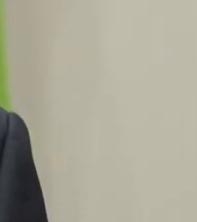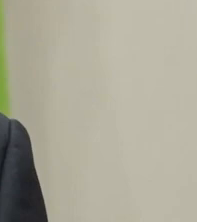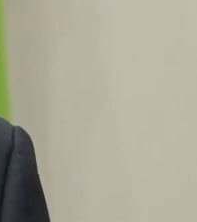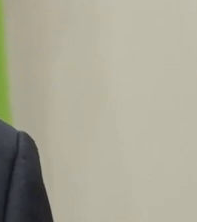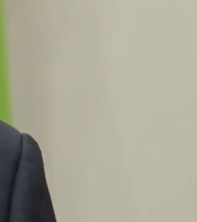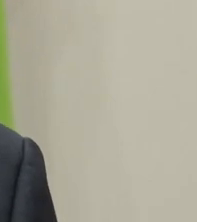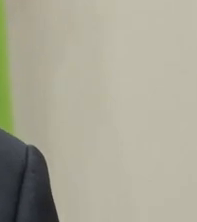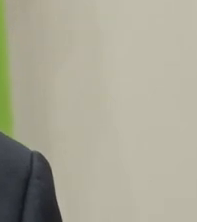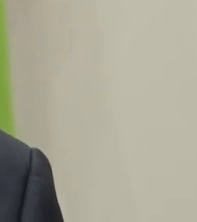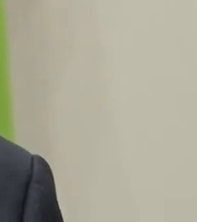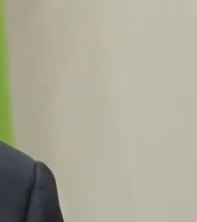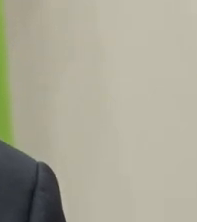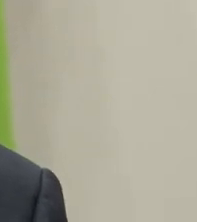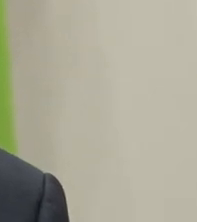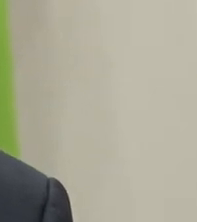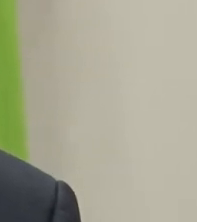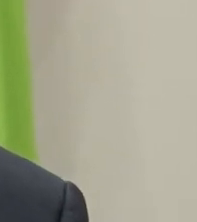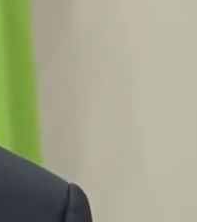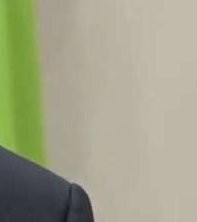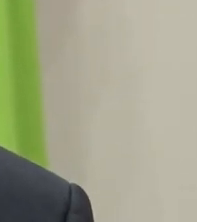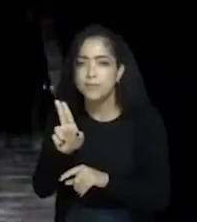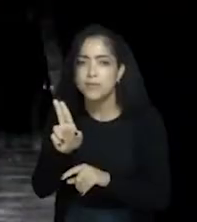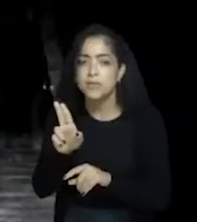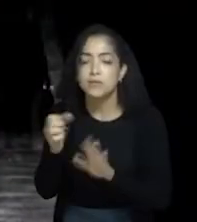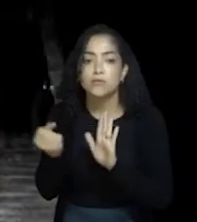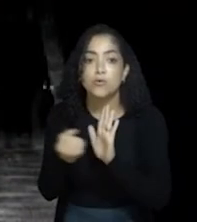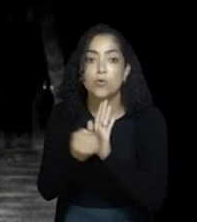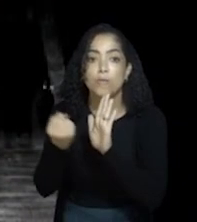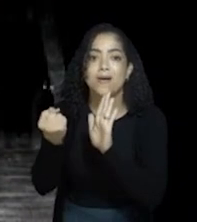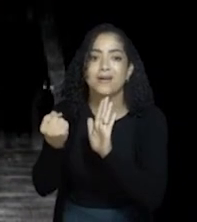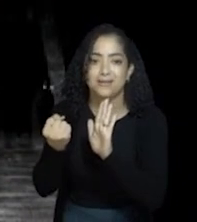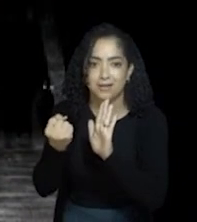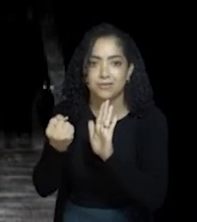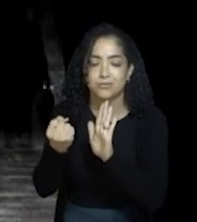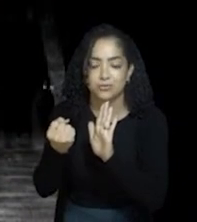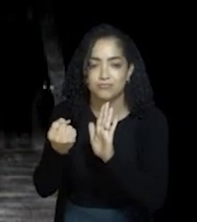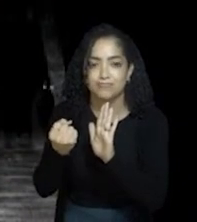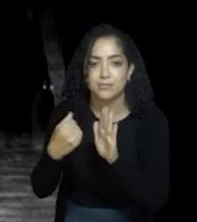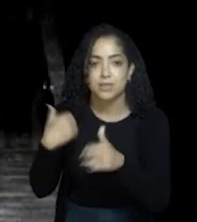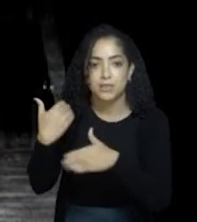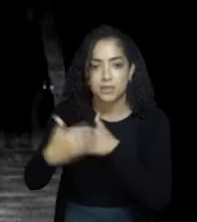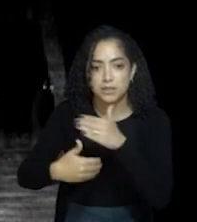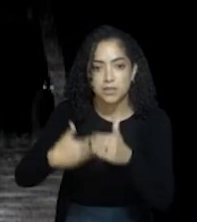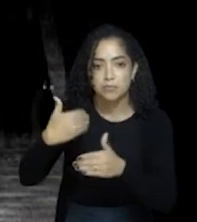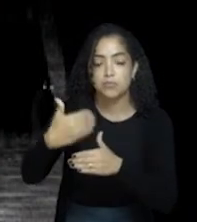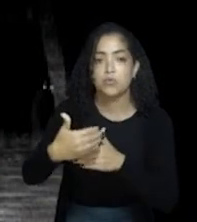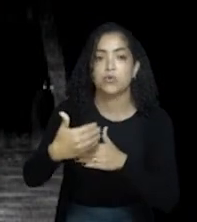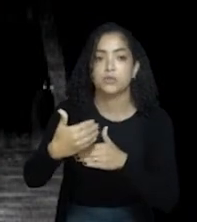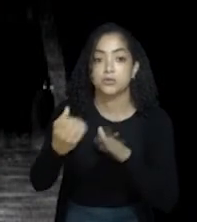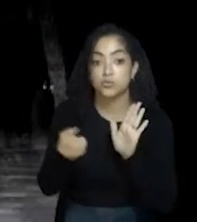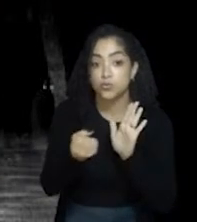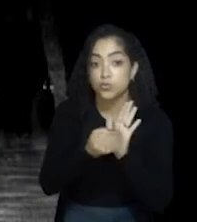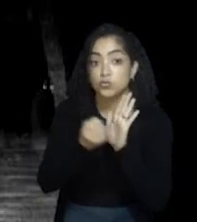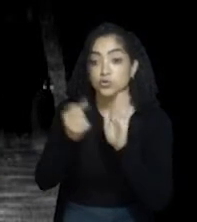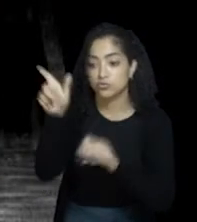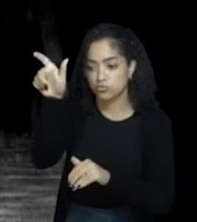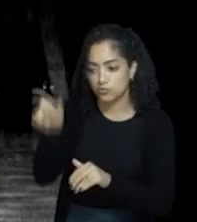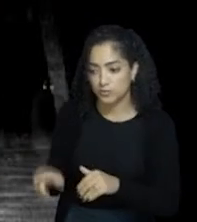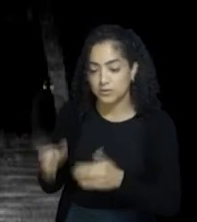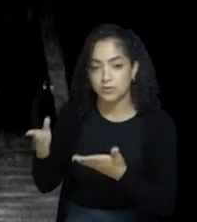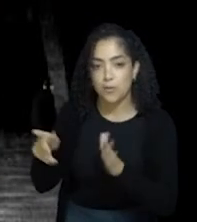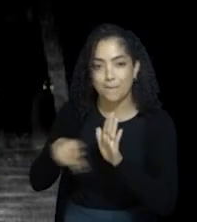anos da grande enchente na região de Blumenau que um ano depois foi atingida novamente por mais uma ocorrência